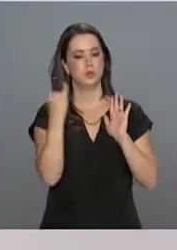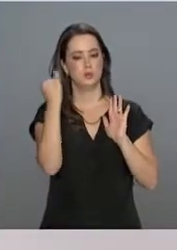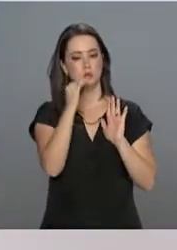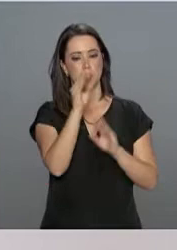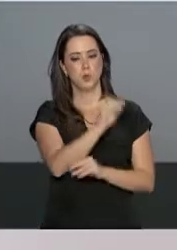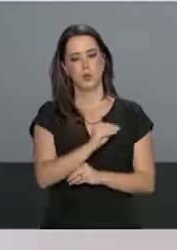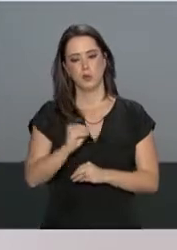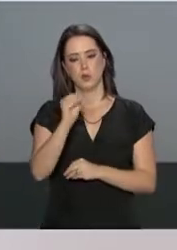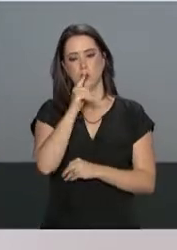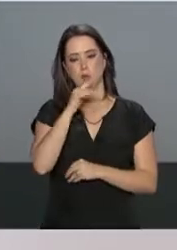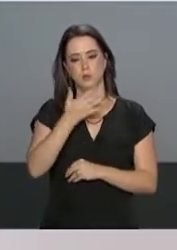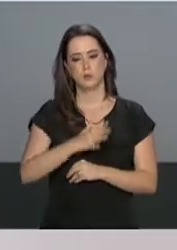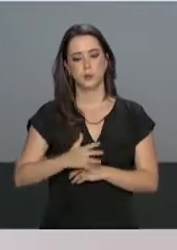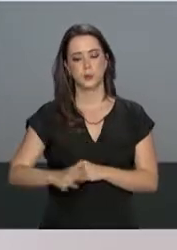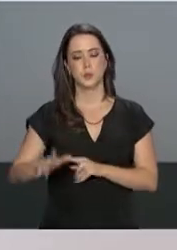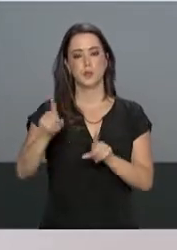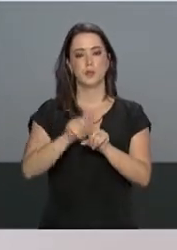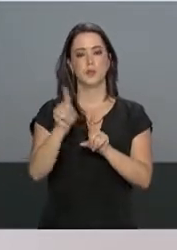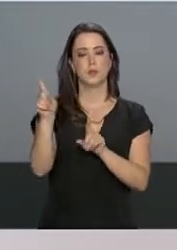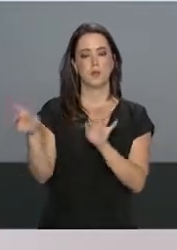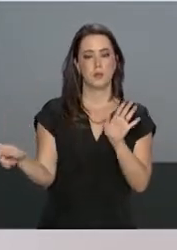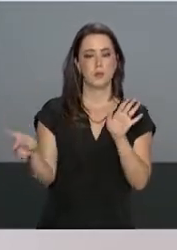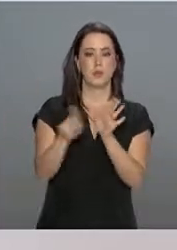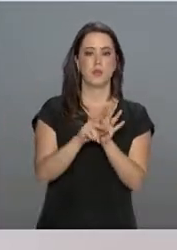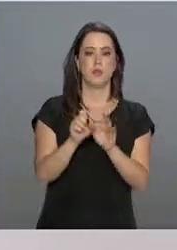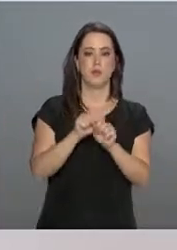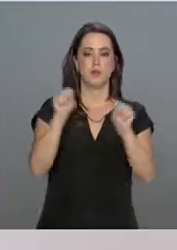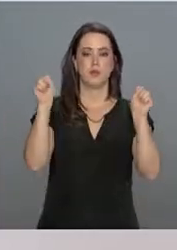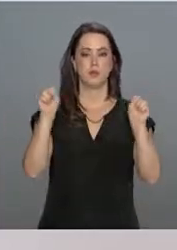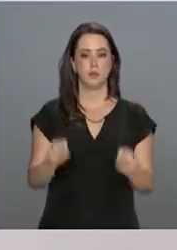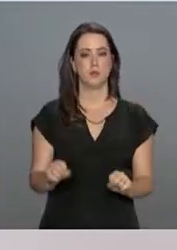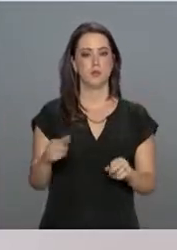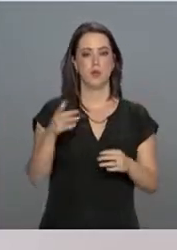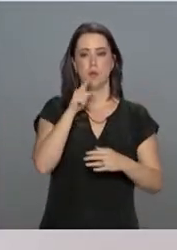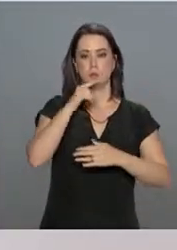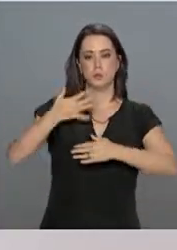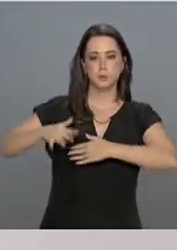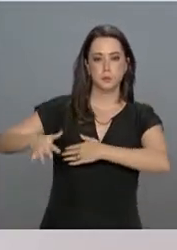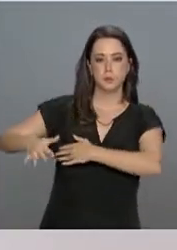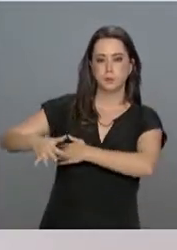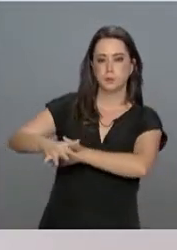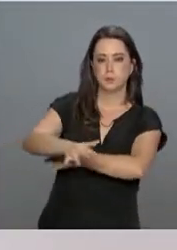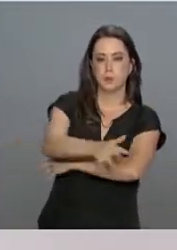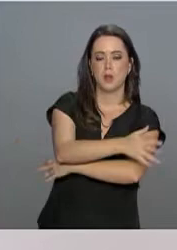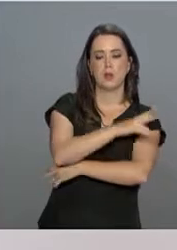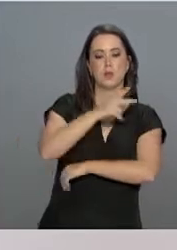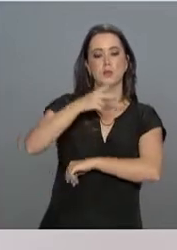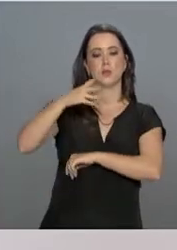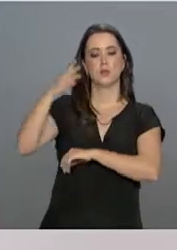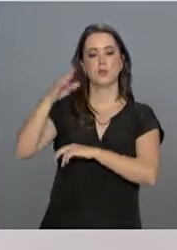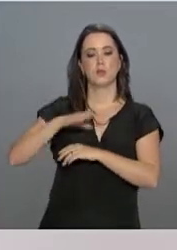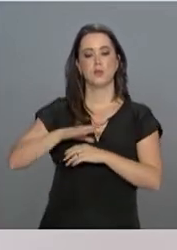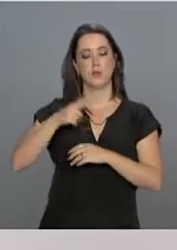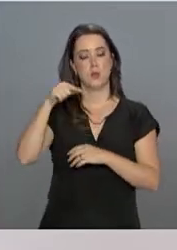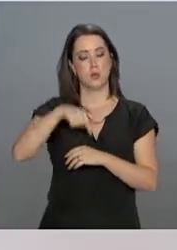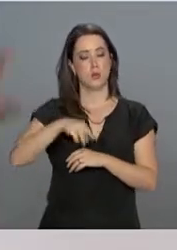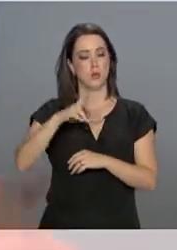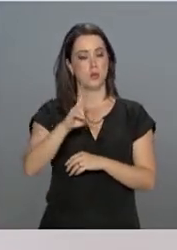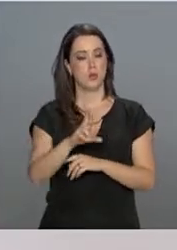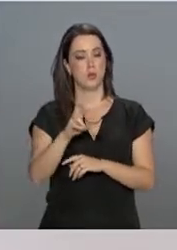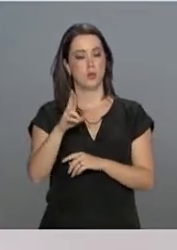a preservação da biodiversidade do sistema costeiro marítimo brasileiro, além do ponto de